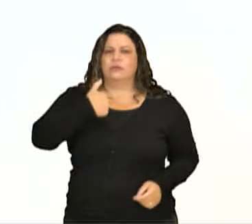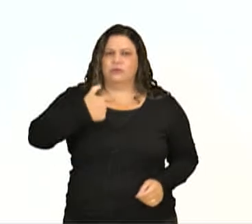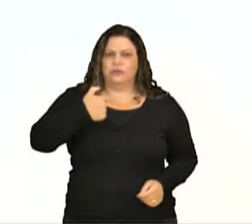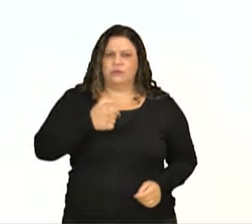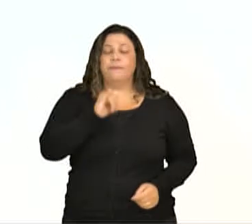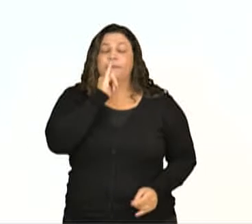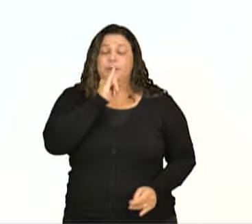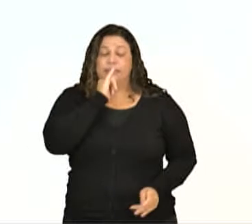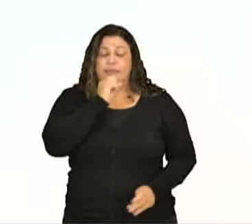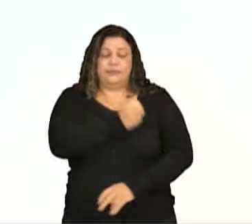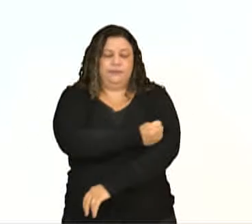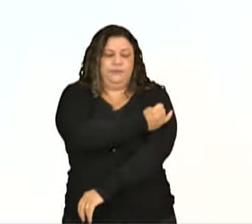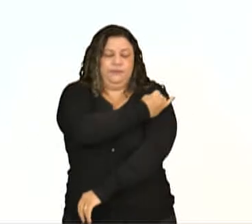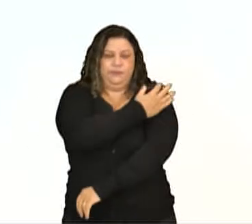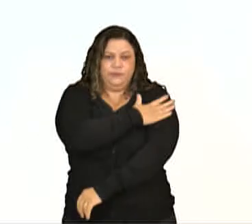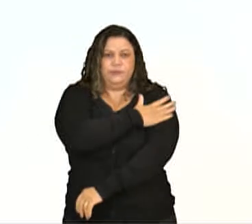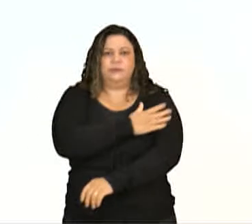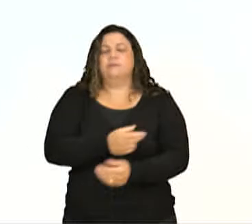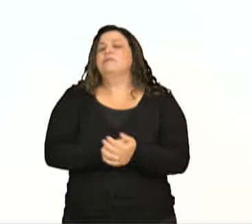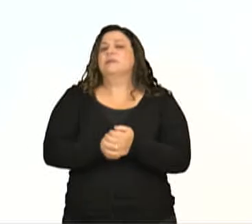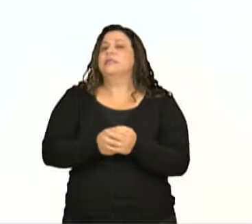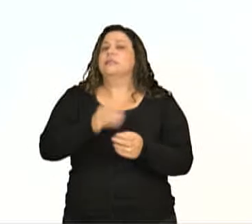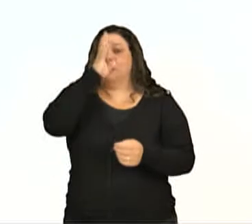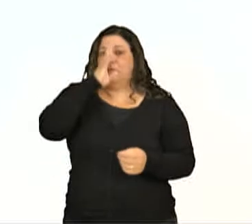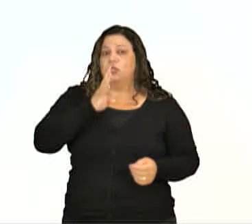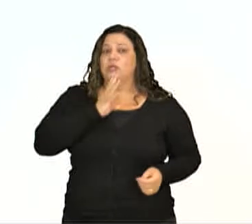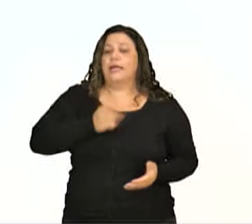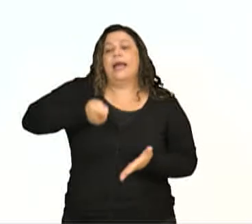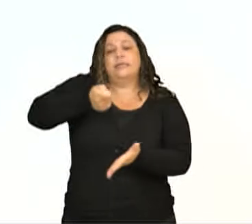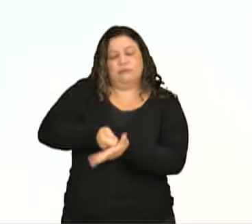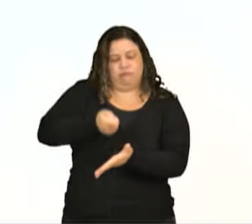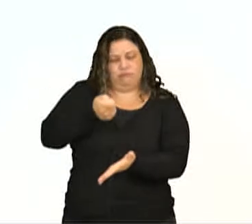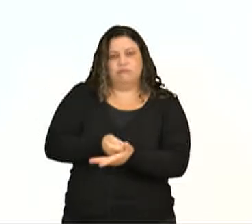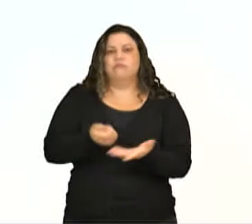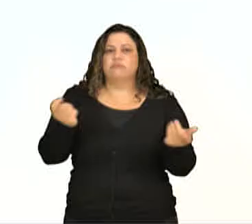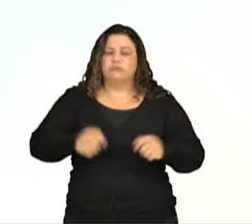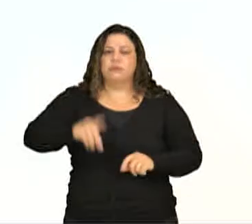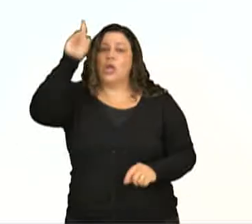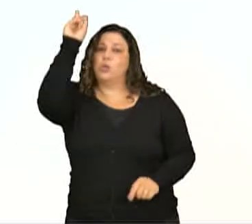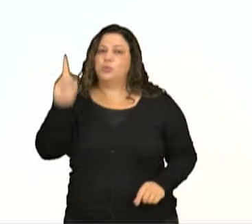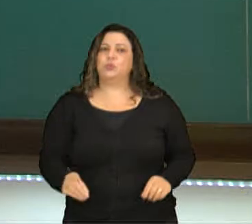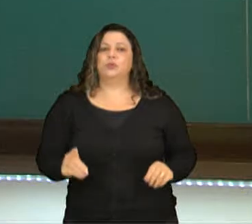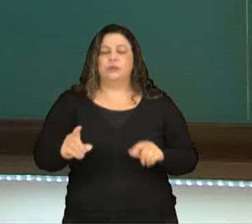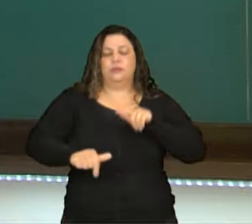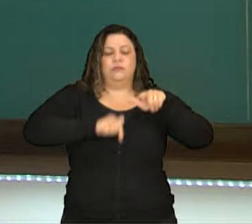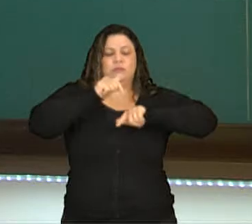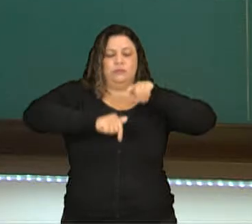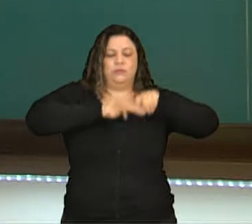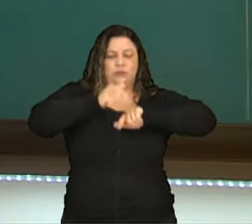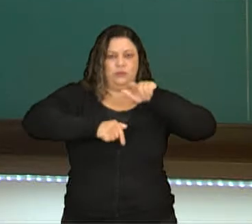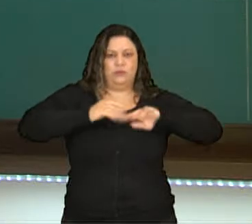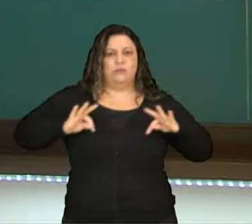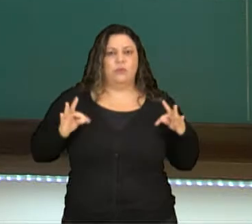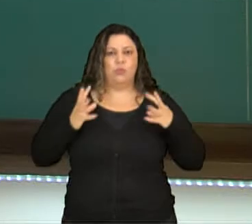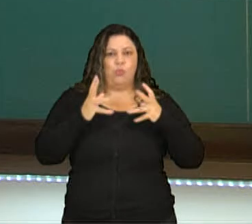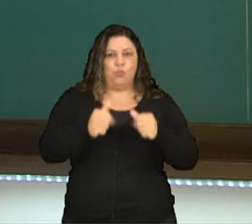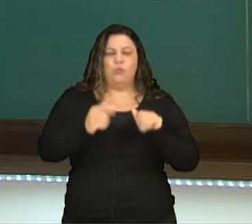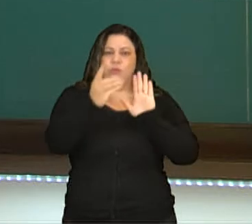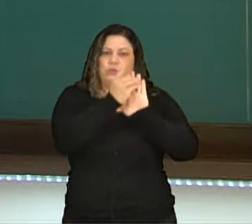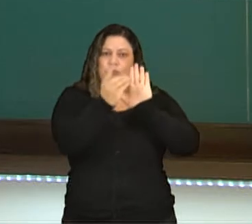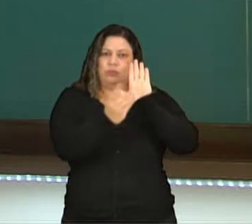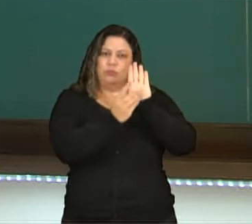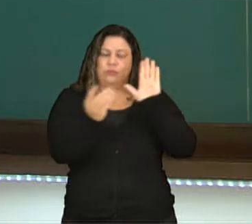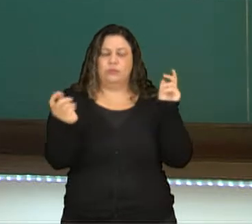ensino primário obrigatório e gratuito, ainda direitos trabalhistas. Então, muitos dos decretos de